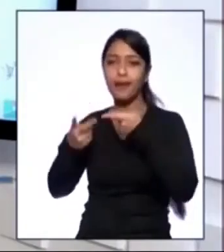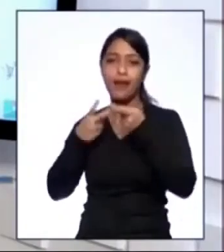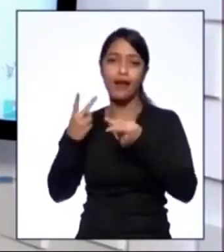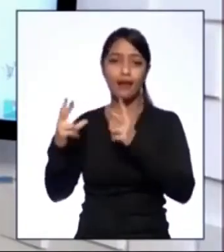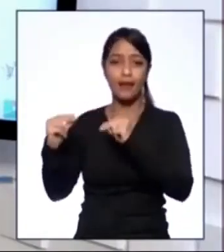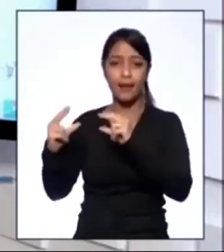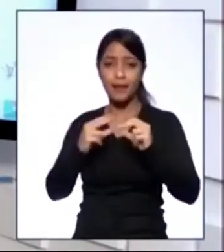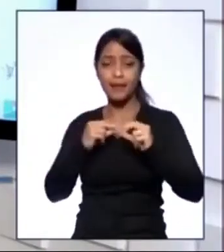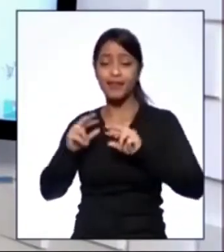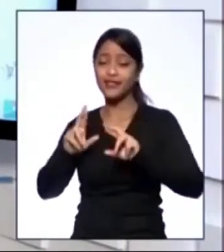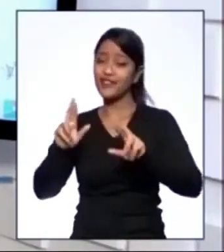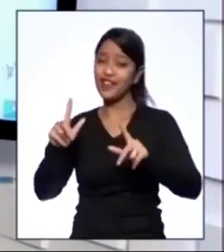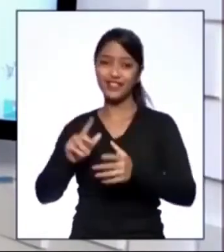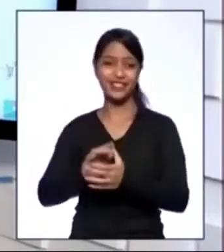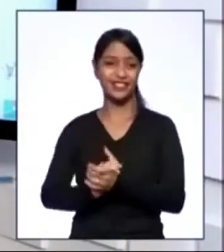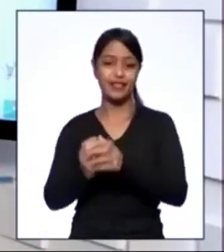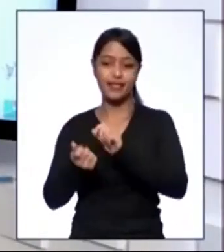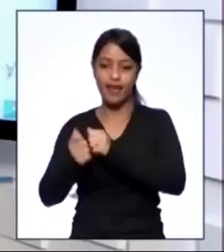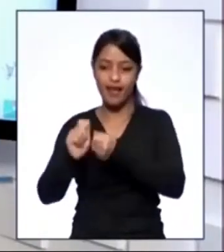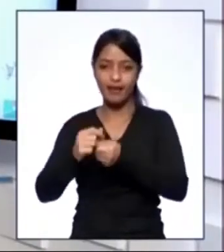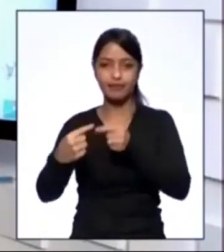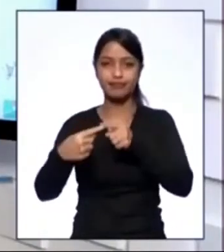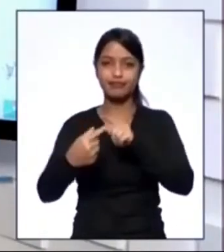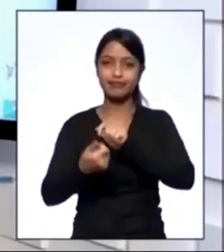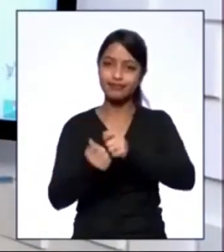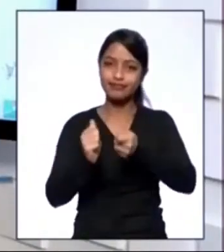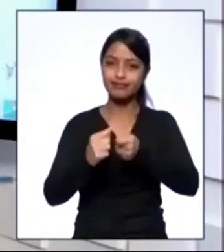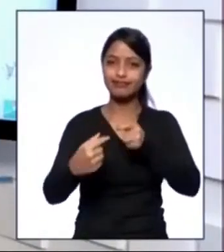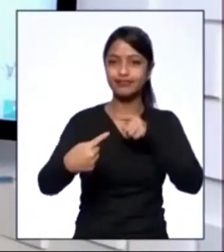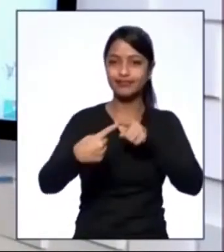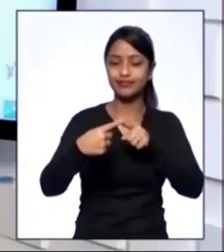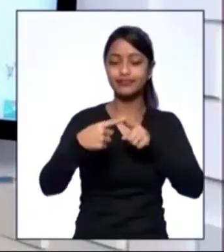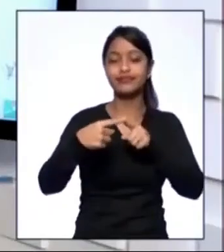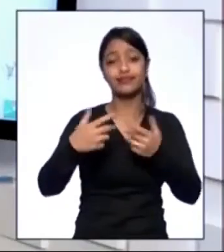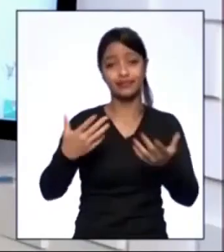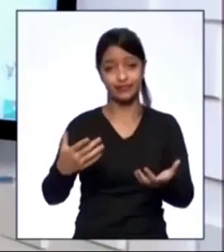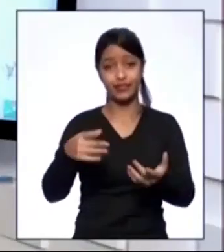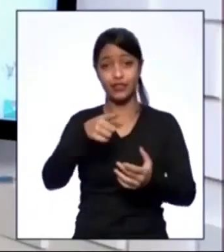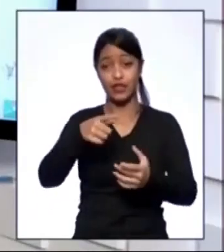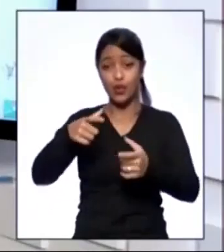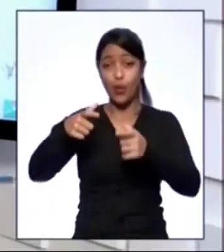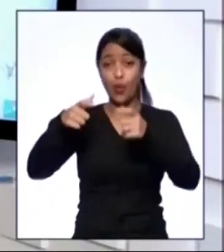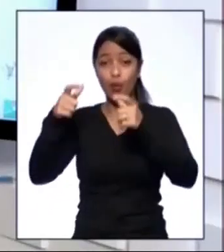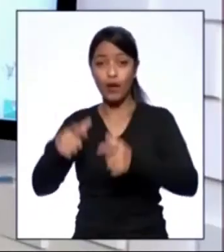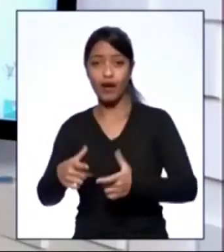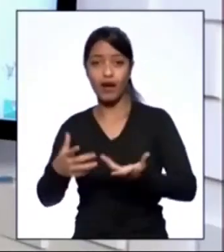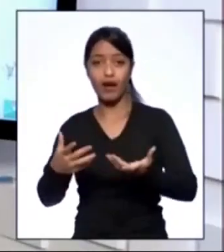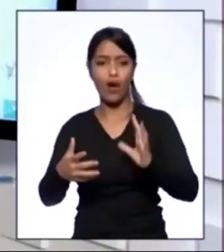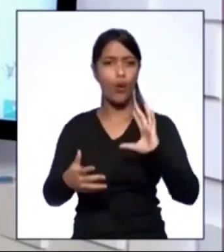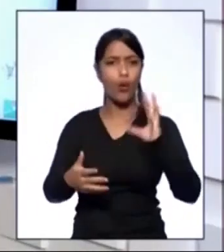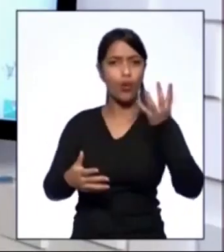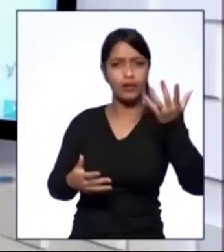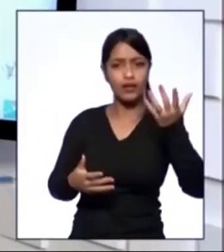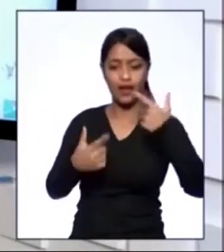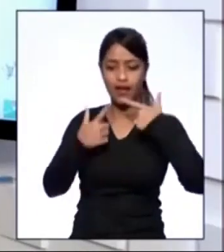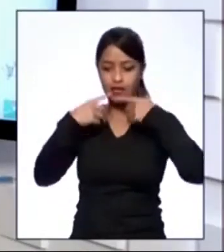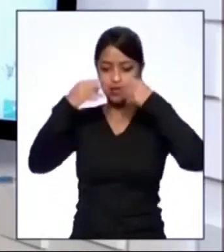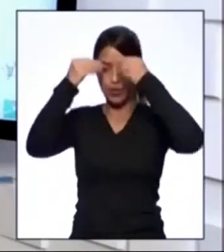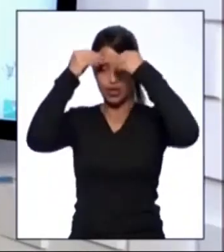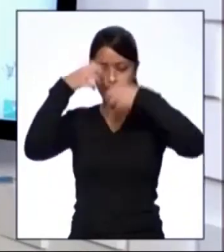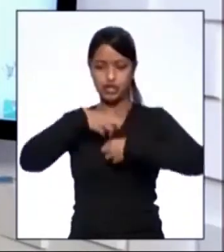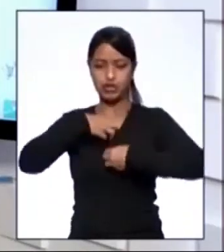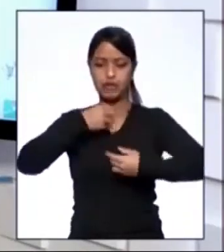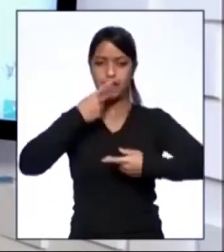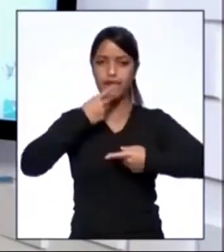que você vive determina a linguagem que você usa. Estranho, né, pensar nisso. Então,